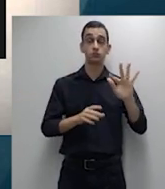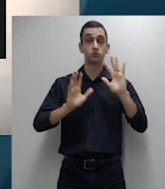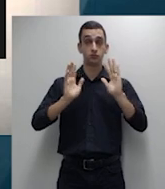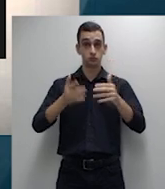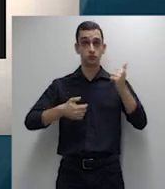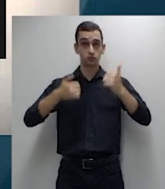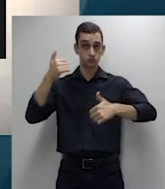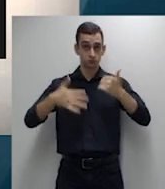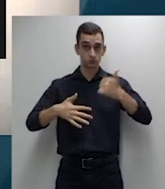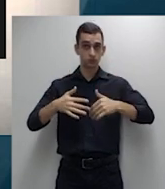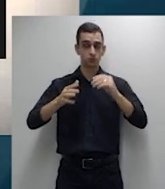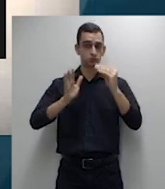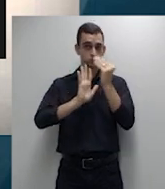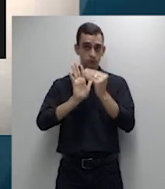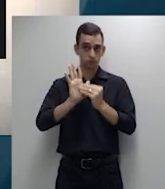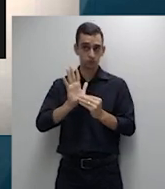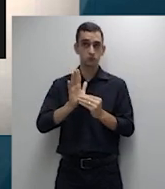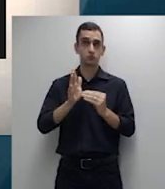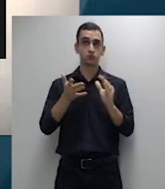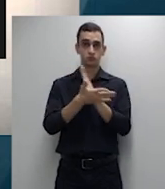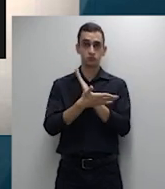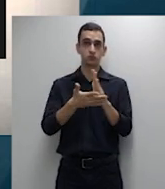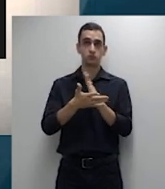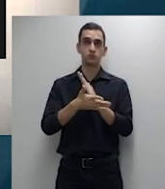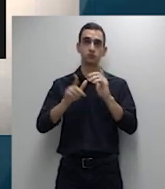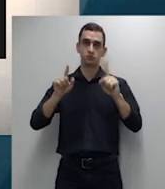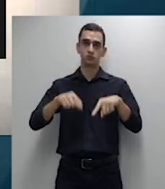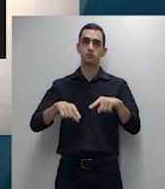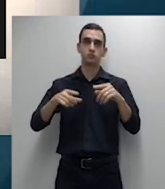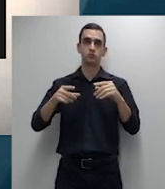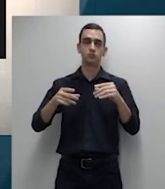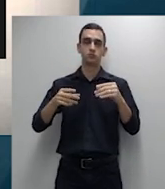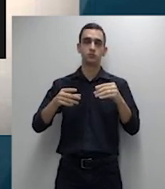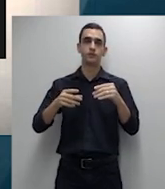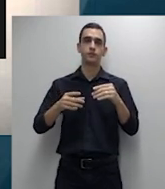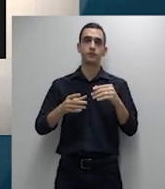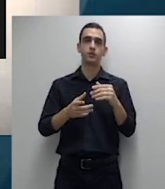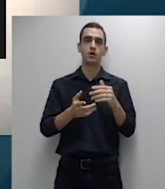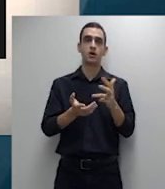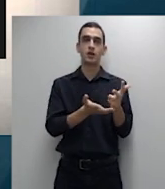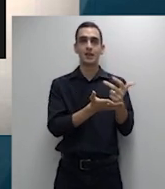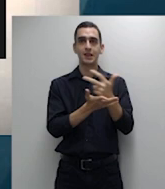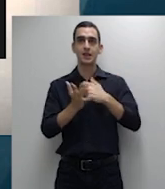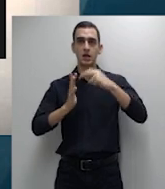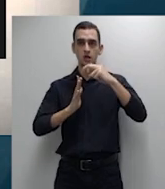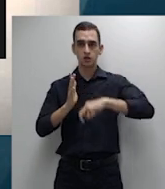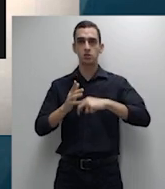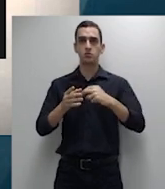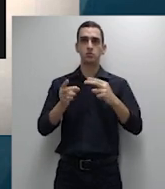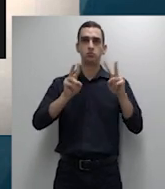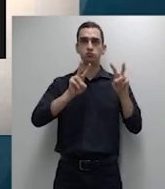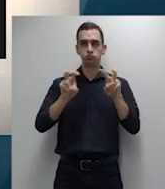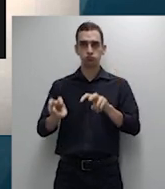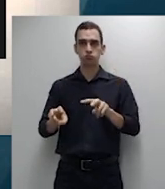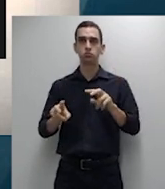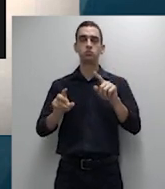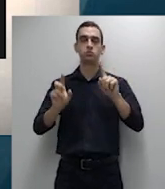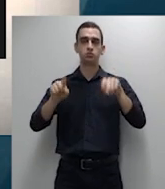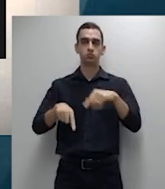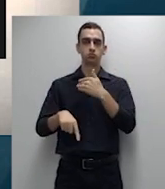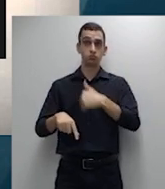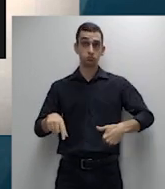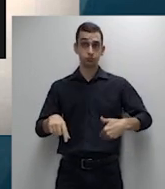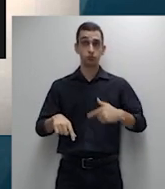pela impossibilidade do ente público realizar a cobrança de taxa pelo uso espaços públicos municipais por parte